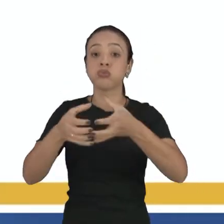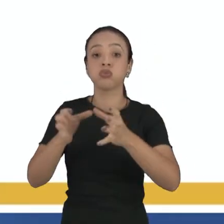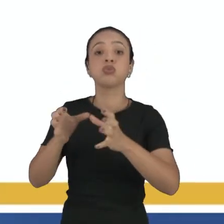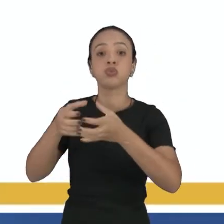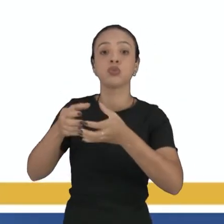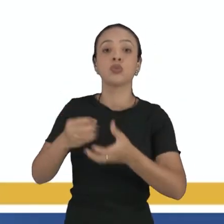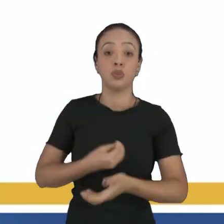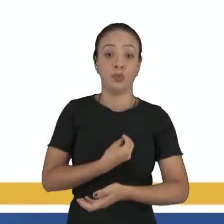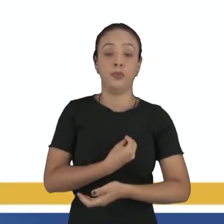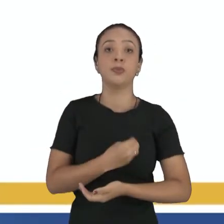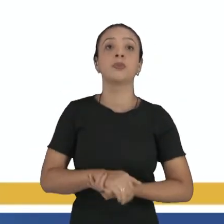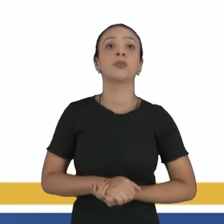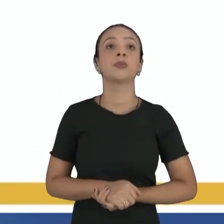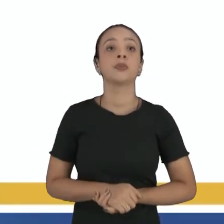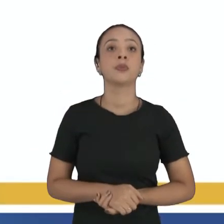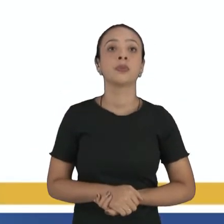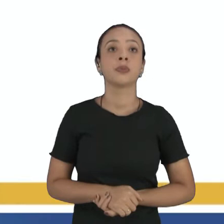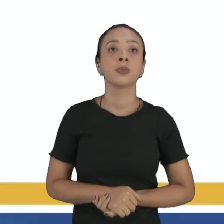bom?